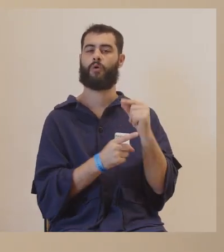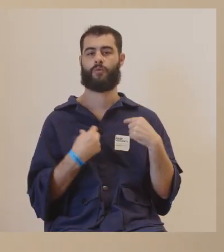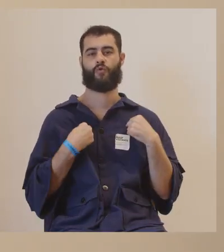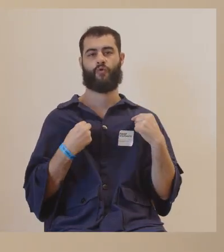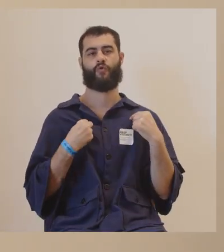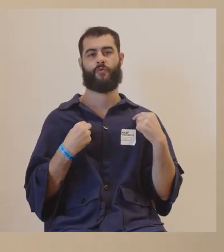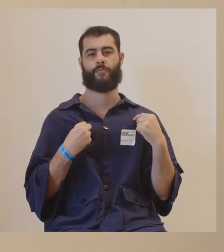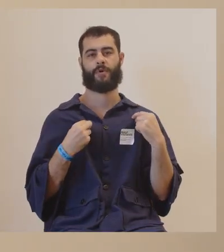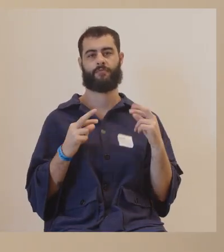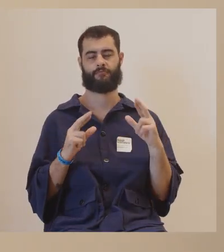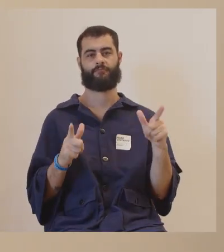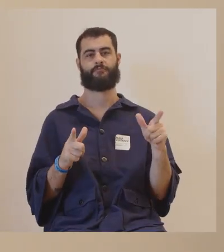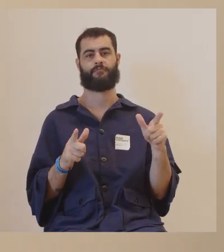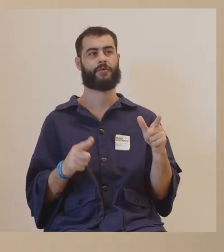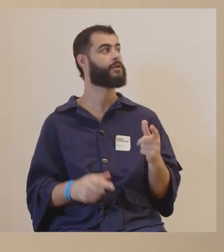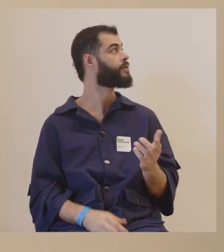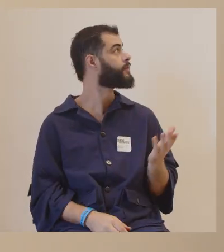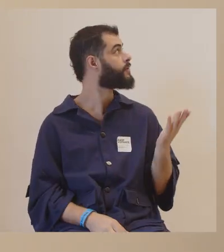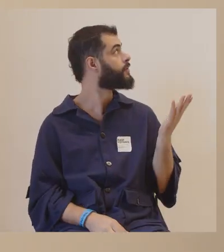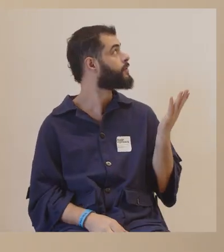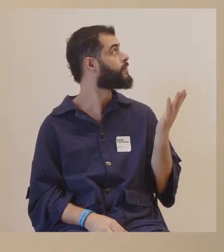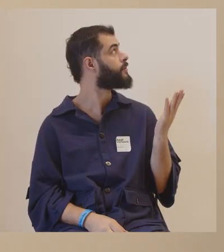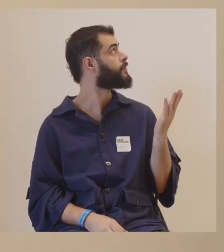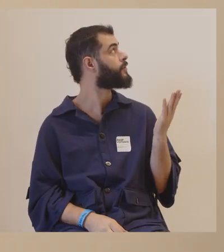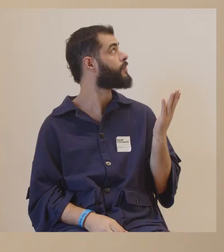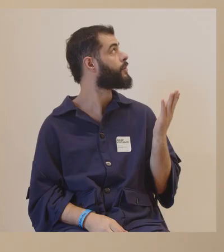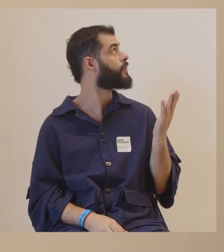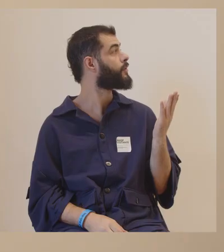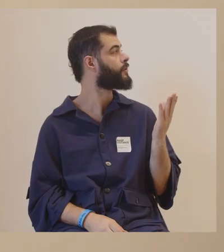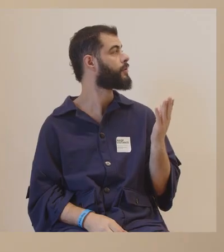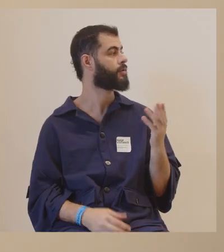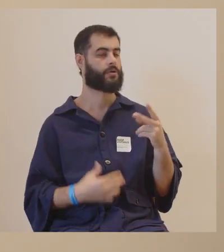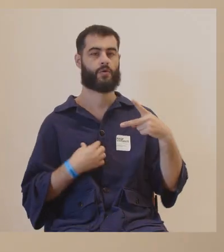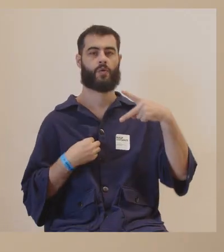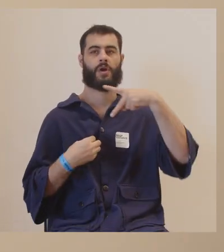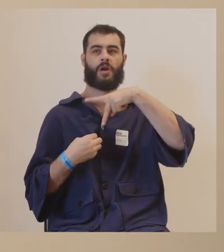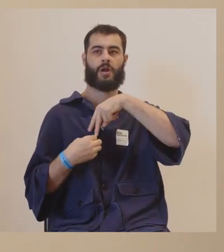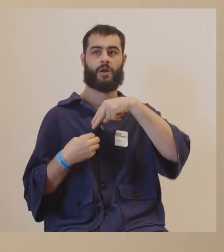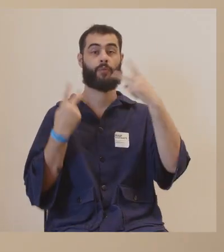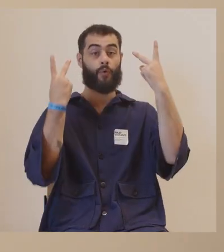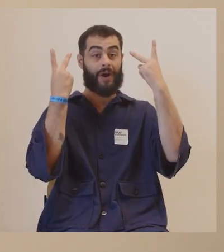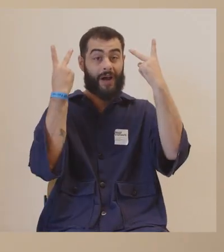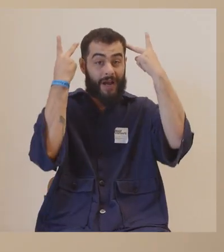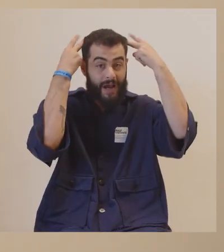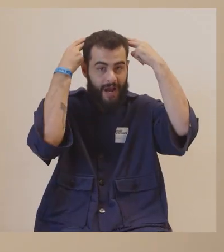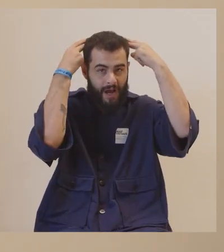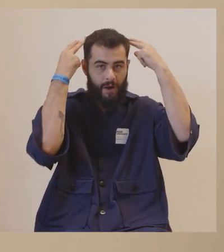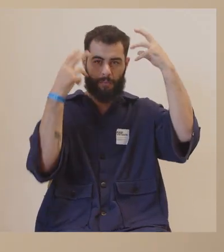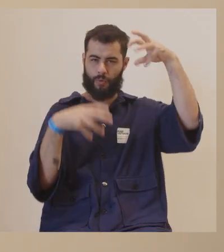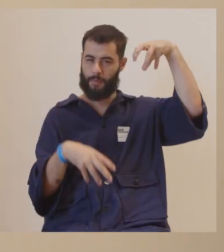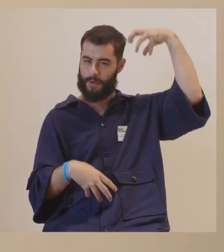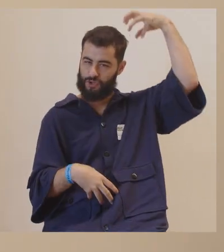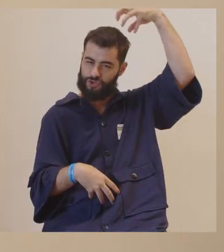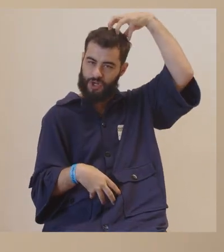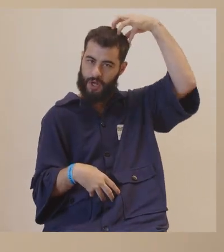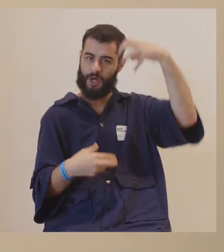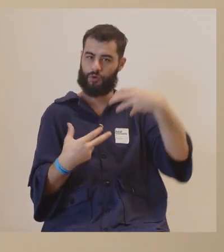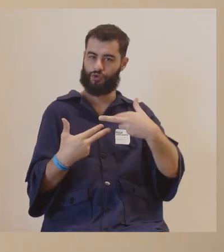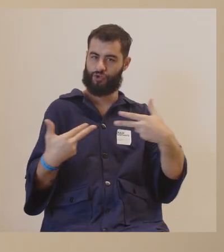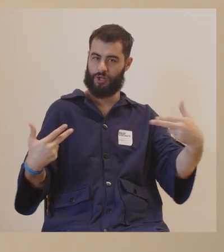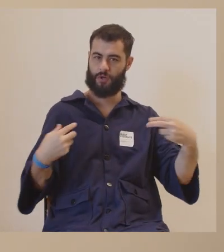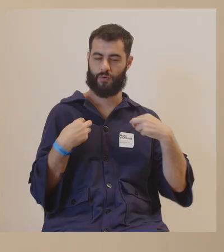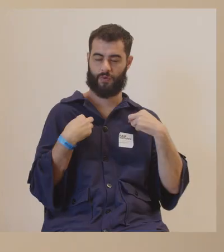esses grampos muito excepcionais, uns penteados muito excepcionais, e o fato delas usarem